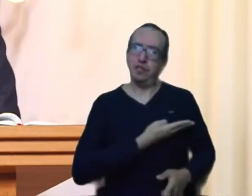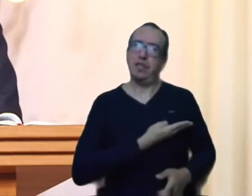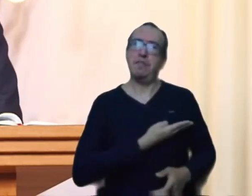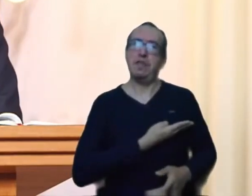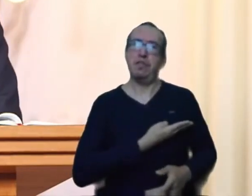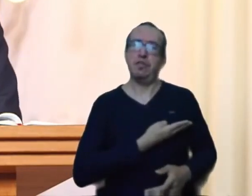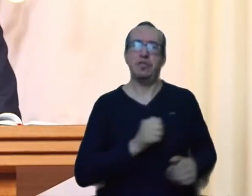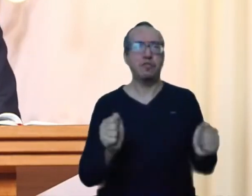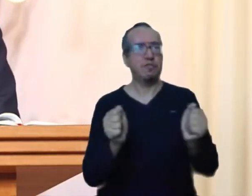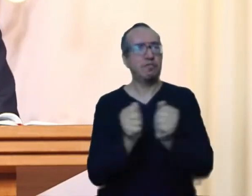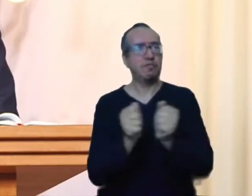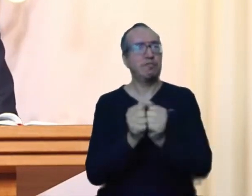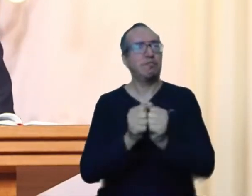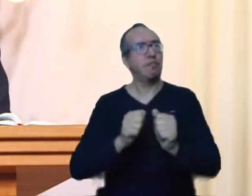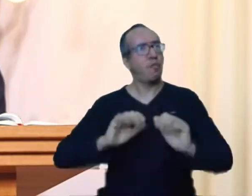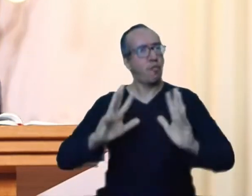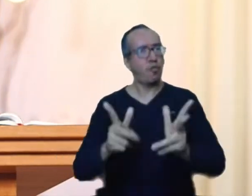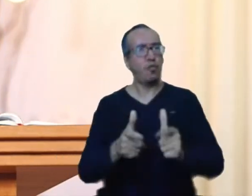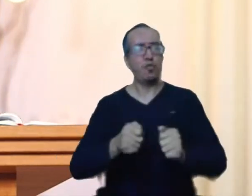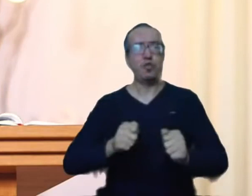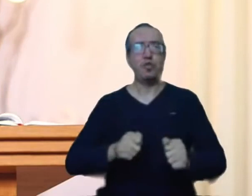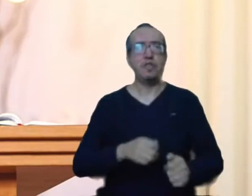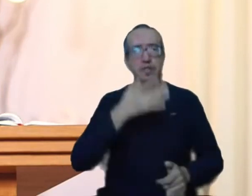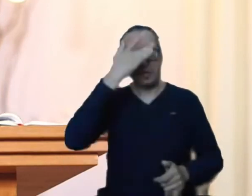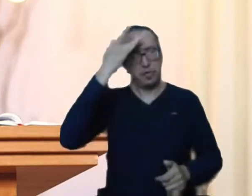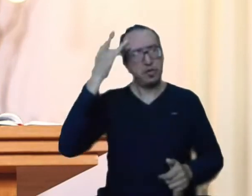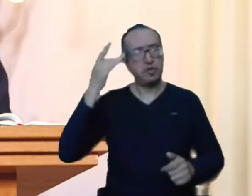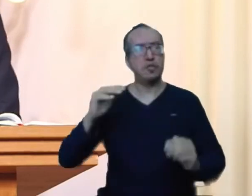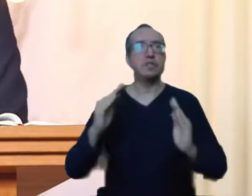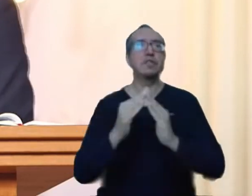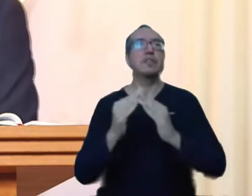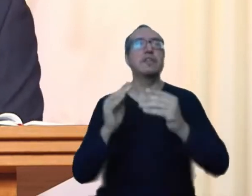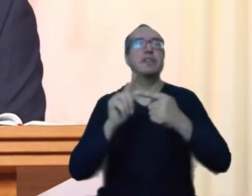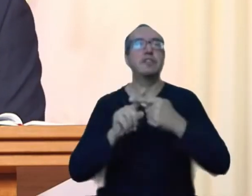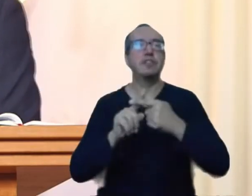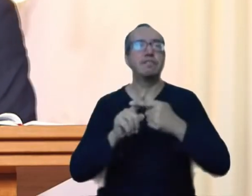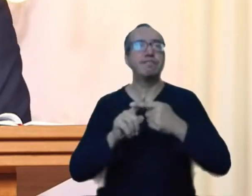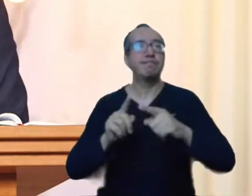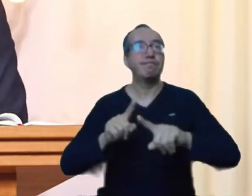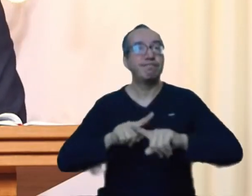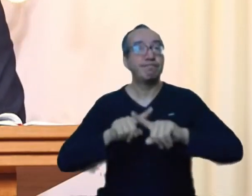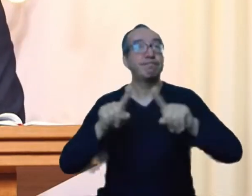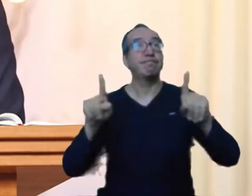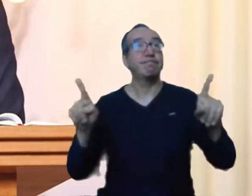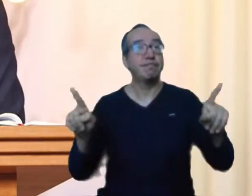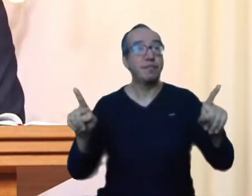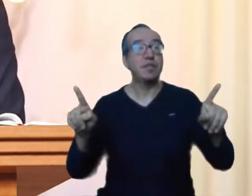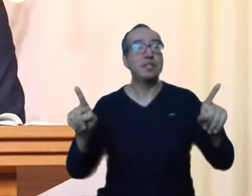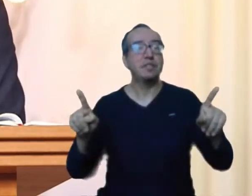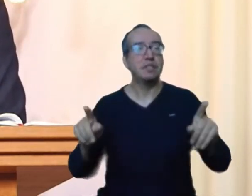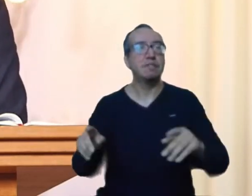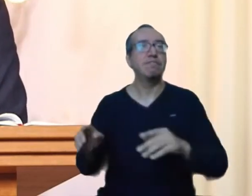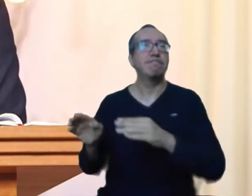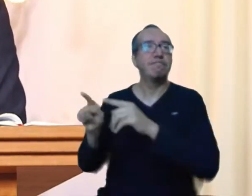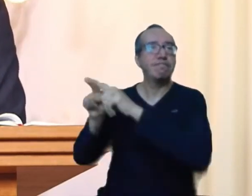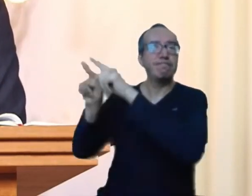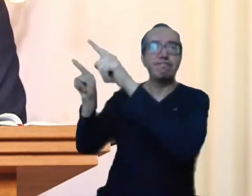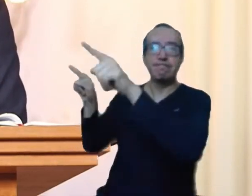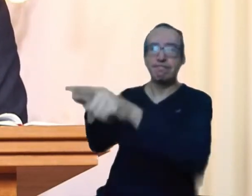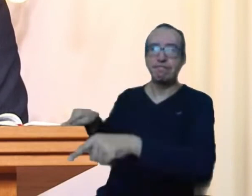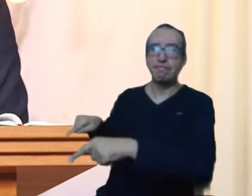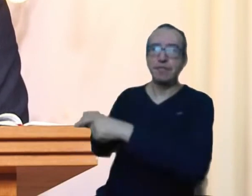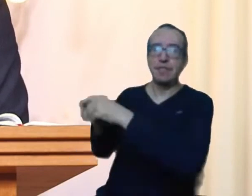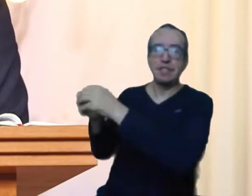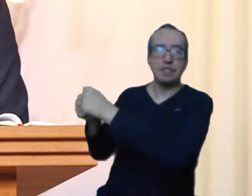irmãos. Mas naquele momento, ele estava na janela e, movido